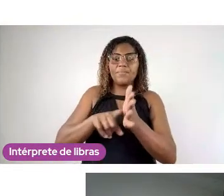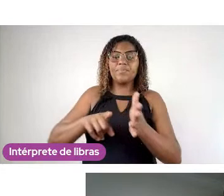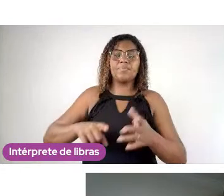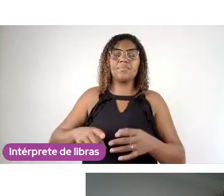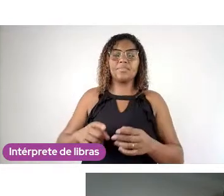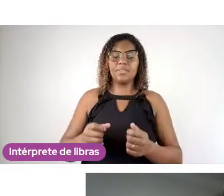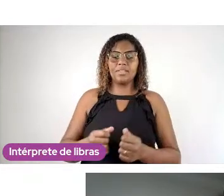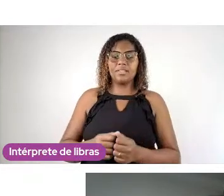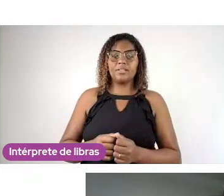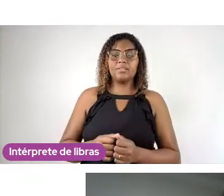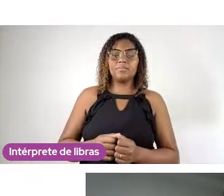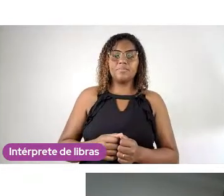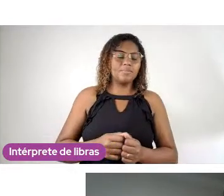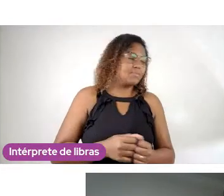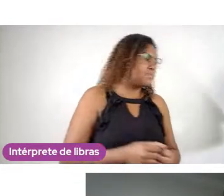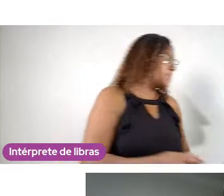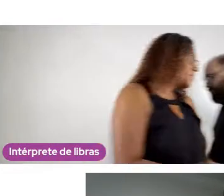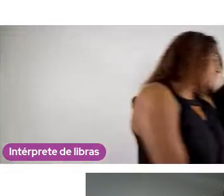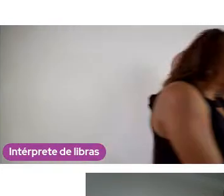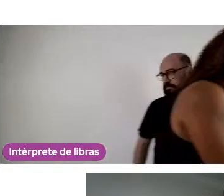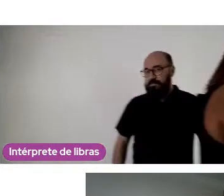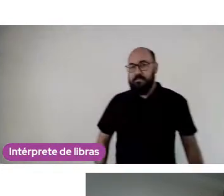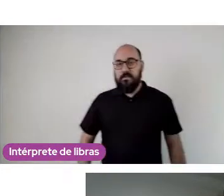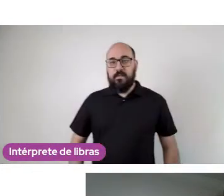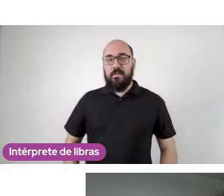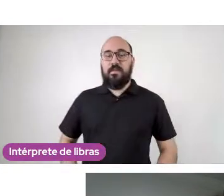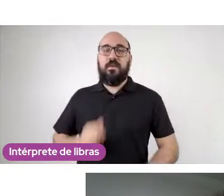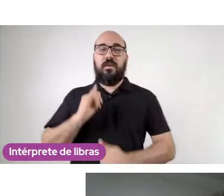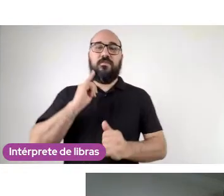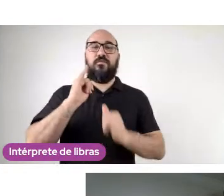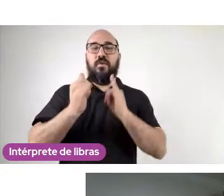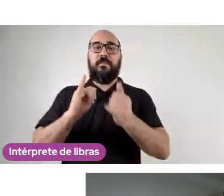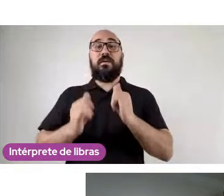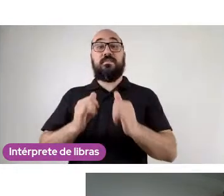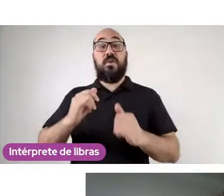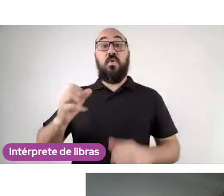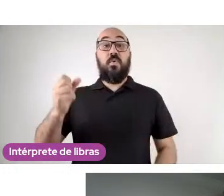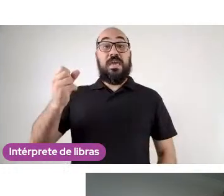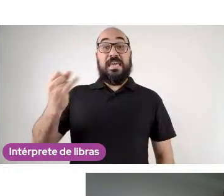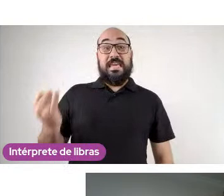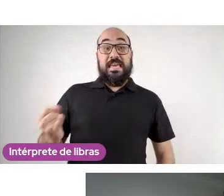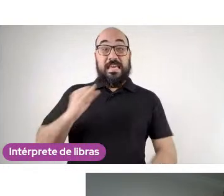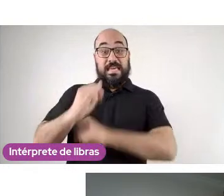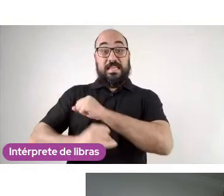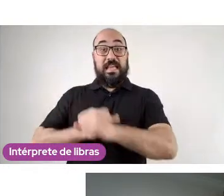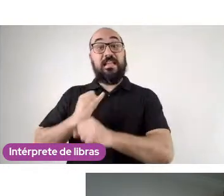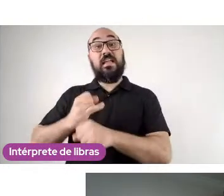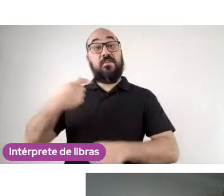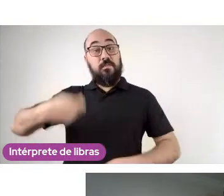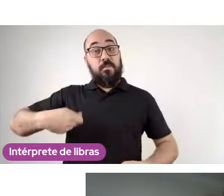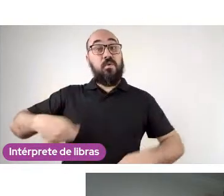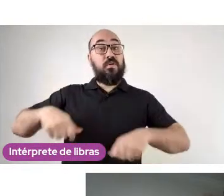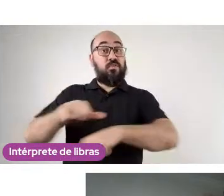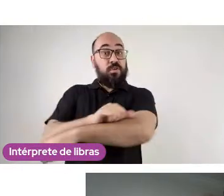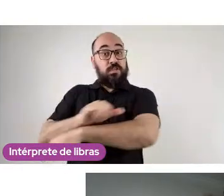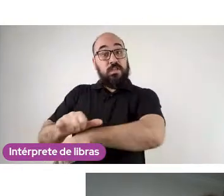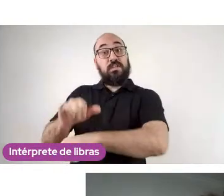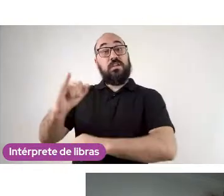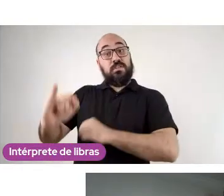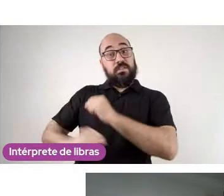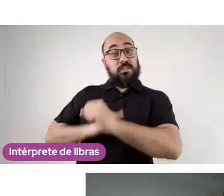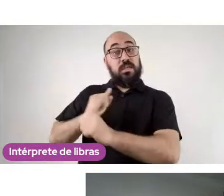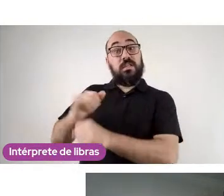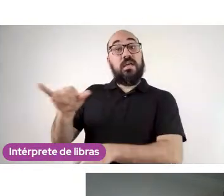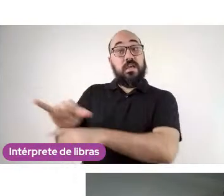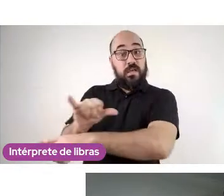hoje, a grande maioria busca informação na internet. Então, a gente precisa realmente usar os canais, as mídias sociais, até os